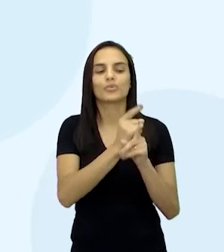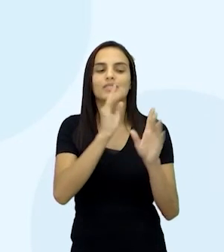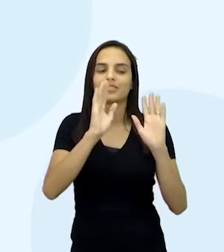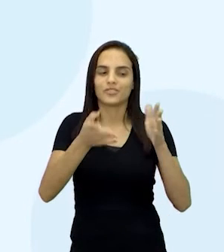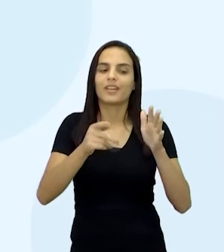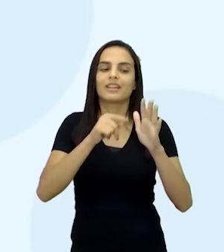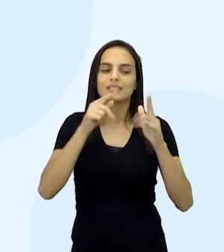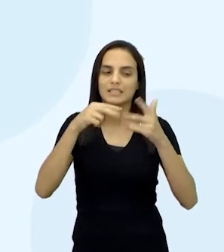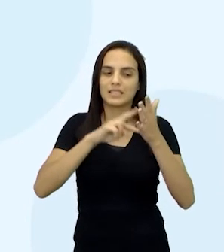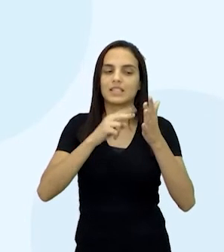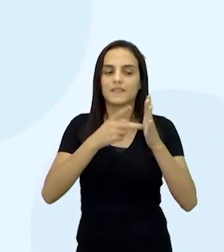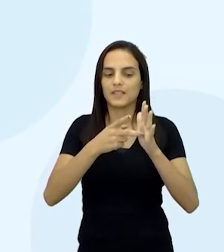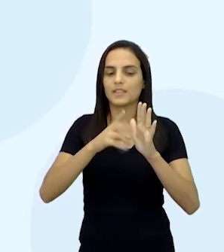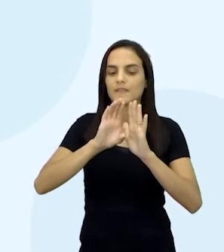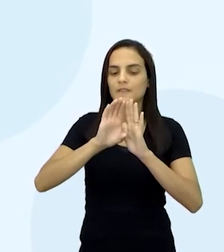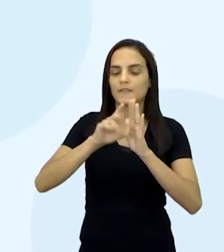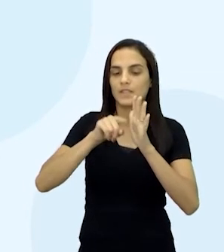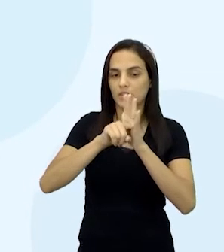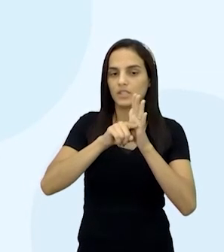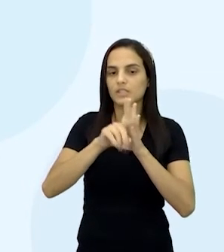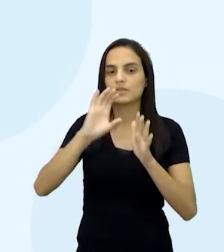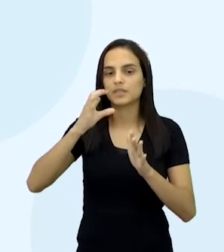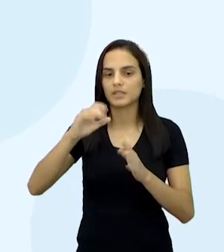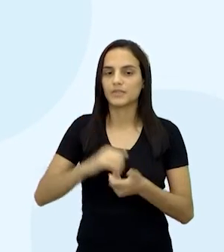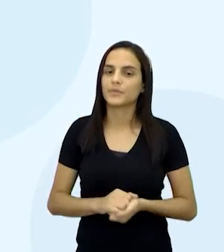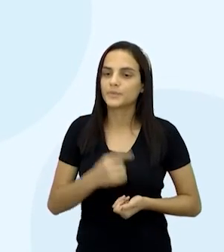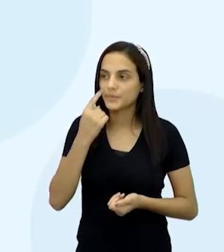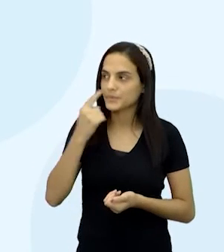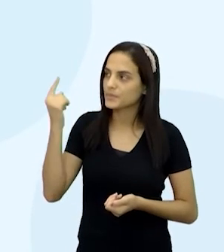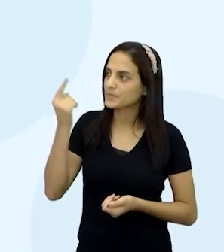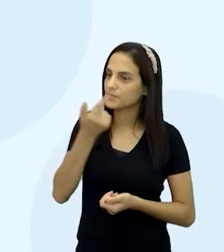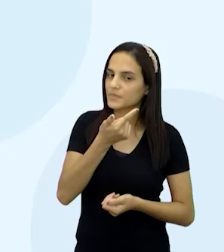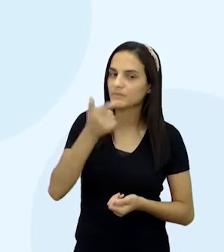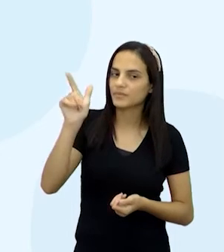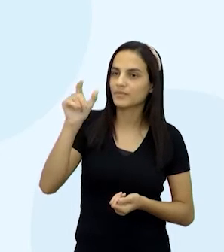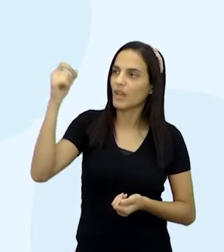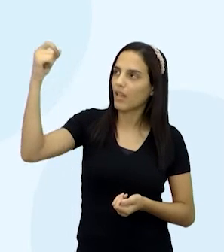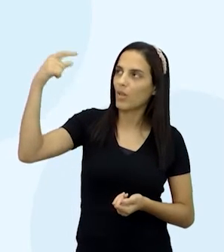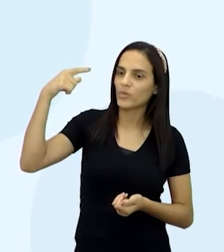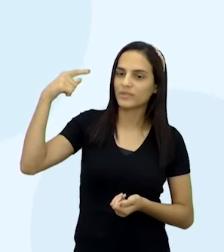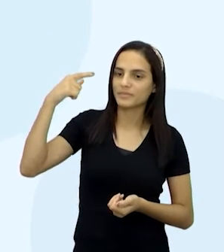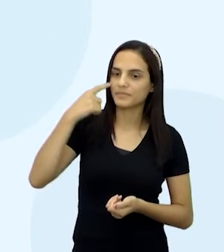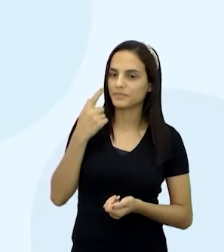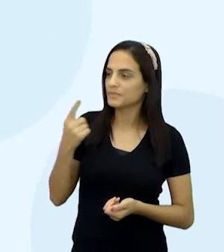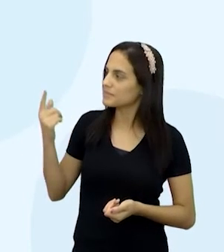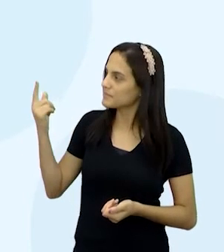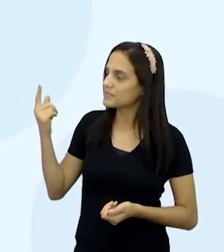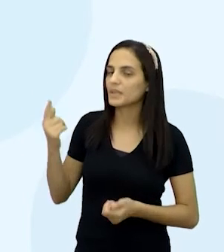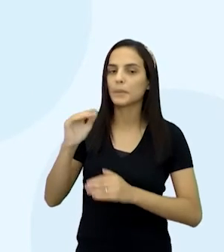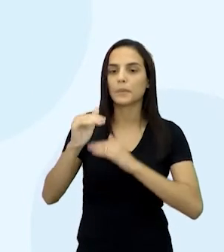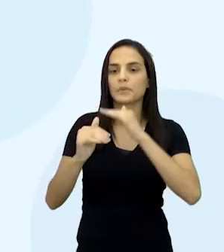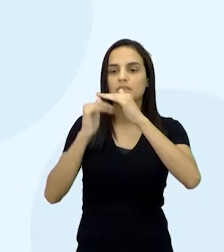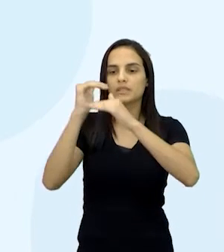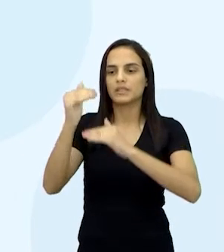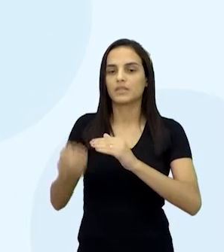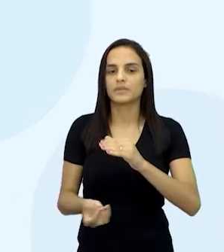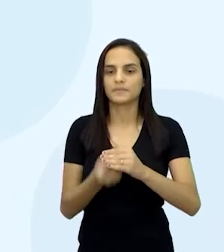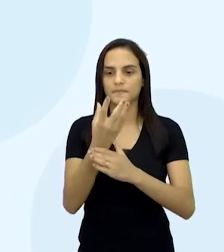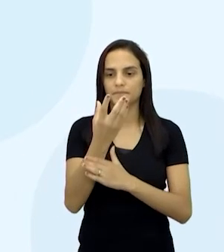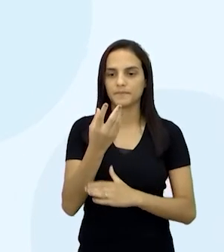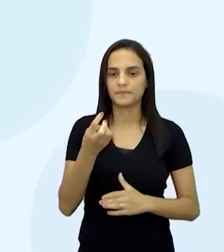é investigação científica. Mas se for no próximo, essa lâmpada processos criativos,